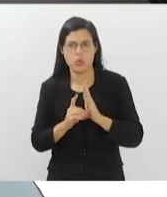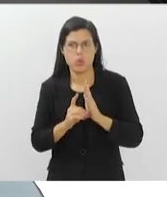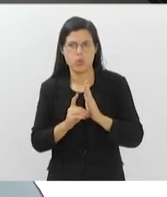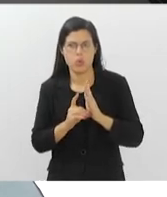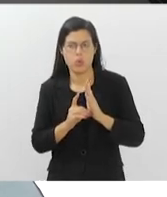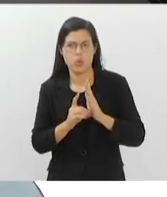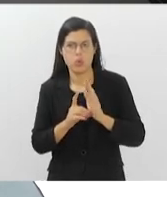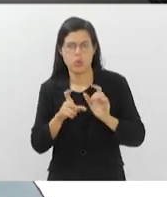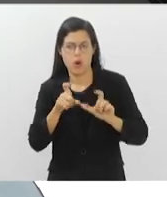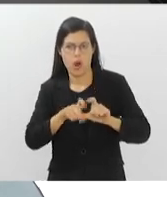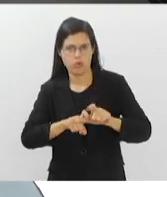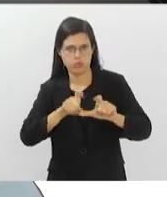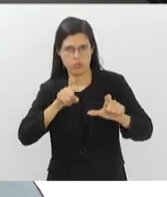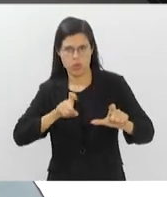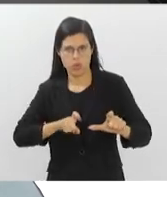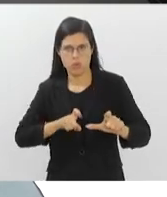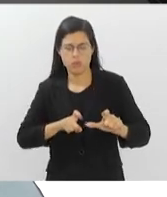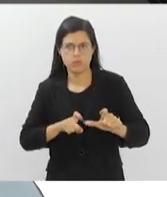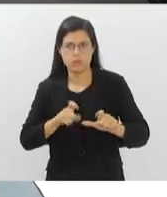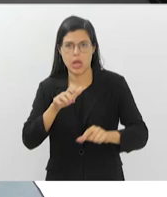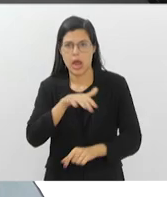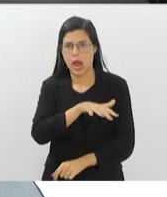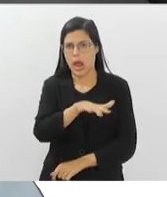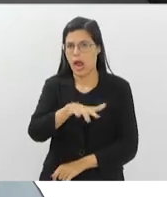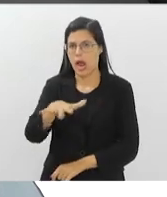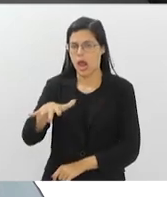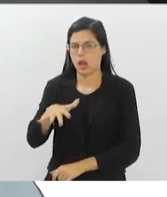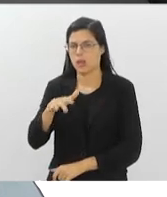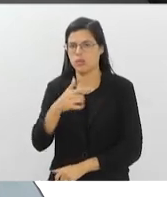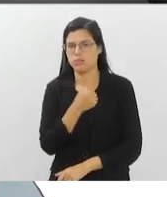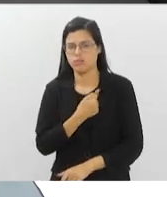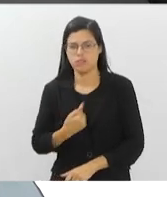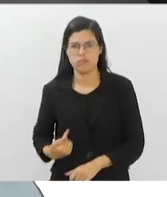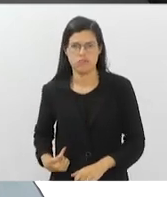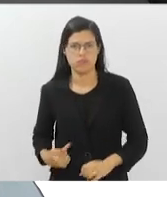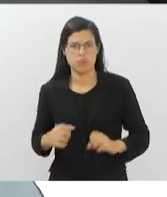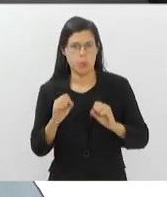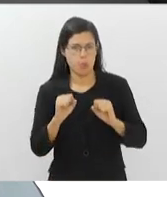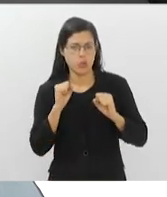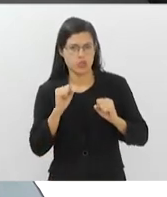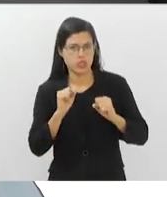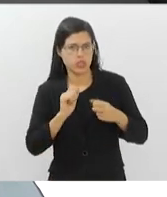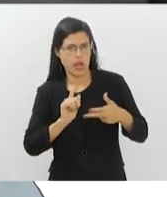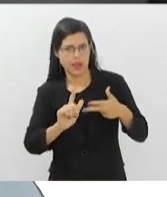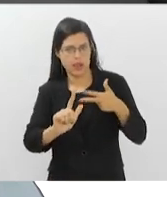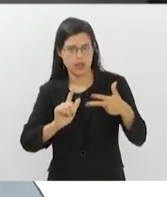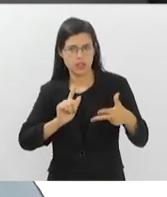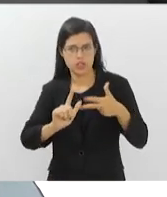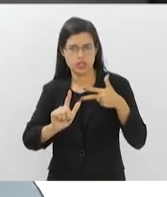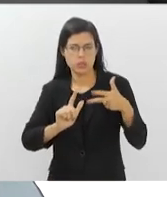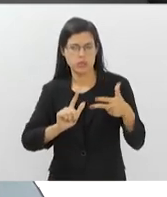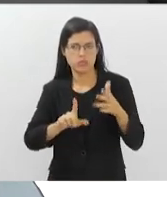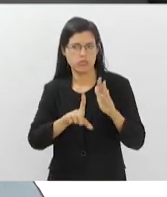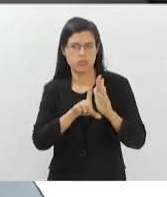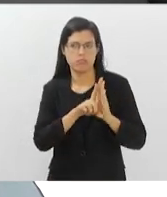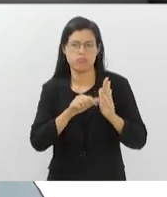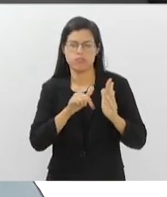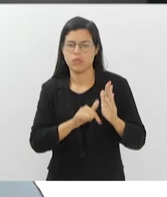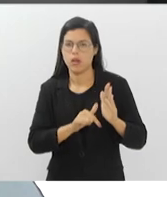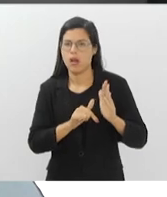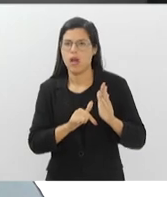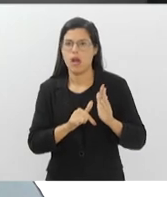é, áreas que o governador podia legislar sem que houvesse arranhão às